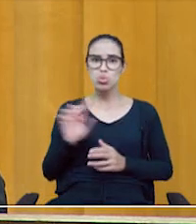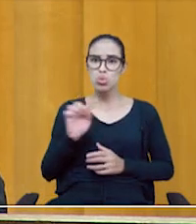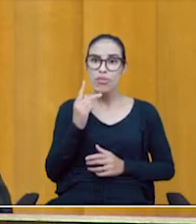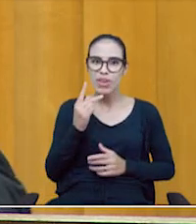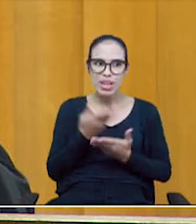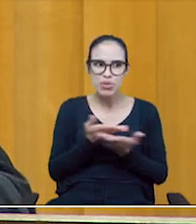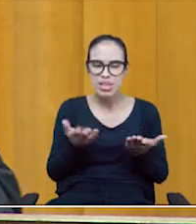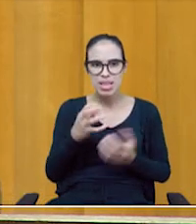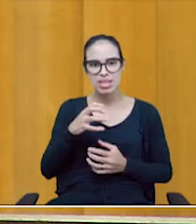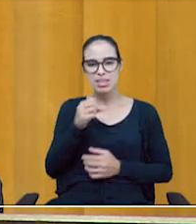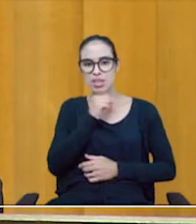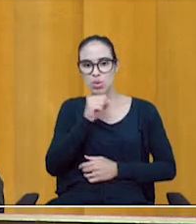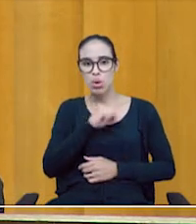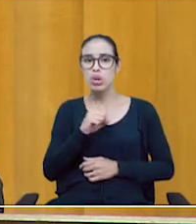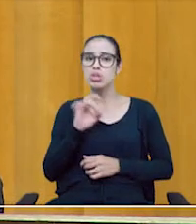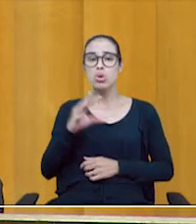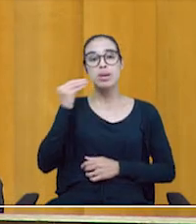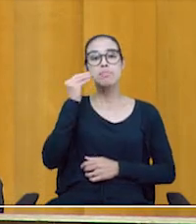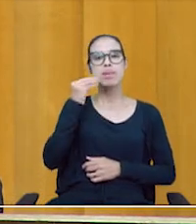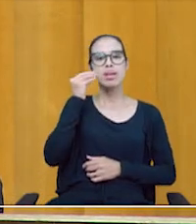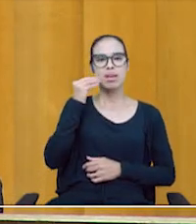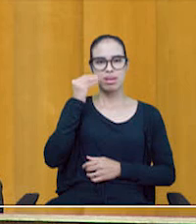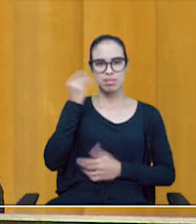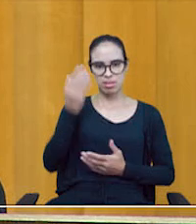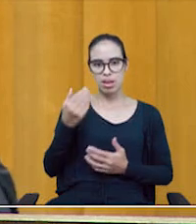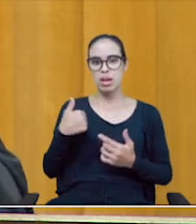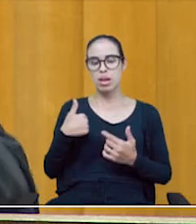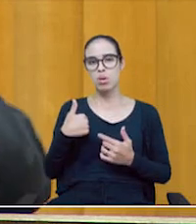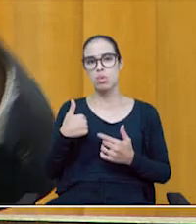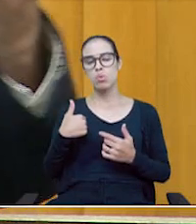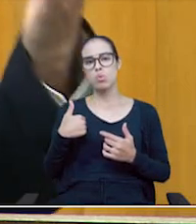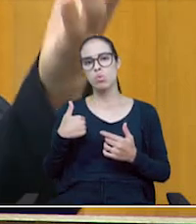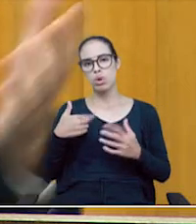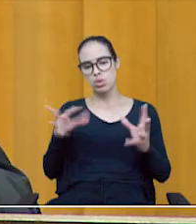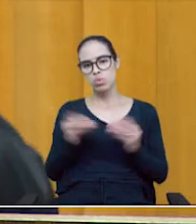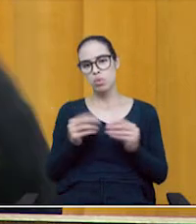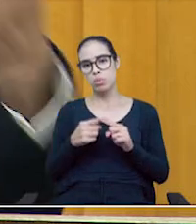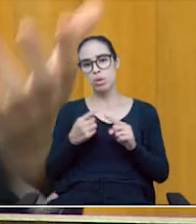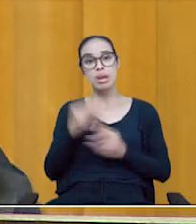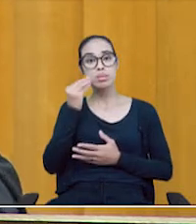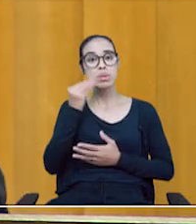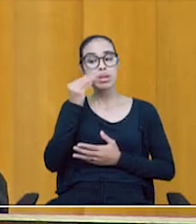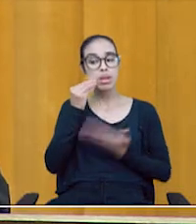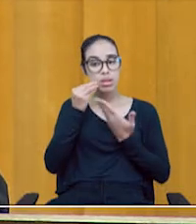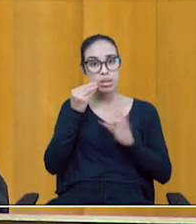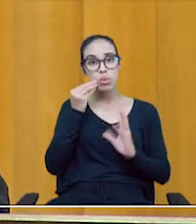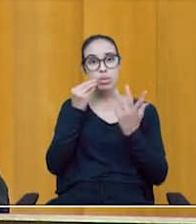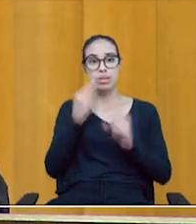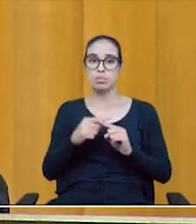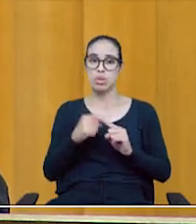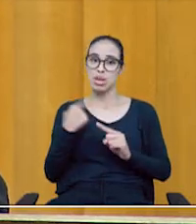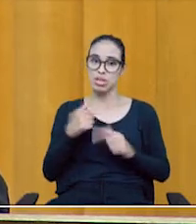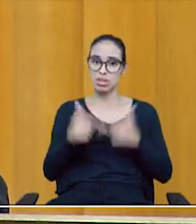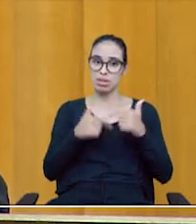experiência nos traga, e aqui fecho mesmo, que essa experiência e a responsabilidade dos cargos que todos nós ocupamos de uma forma ou de outra como gestores,